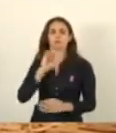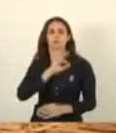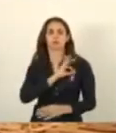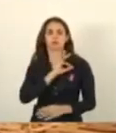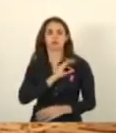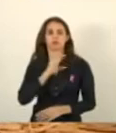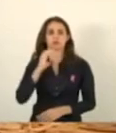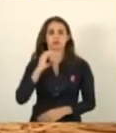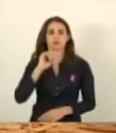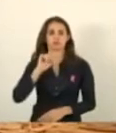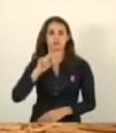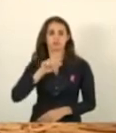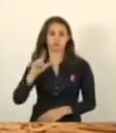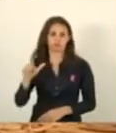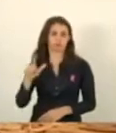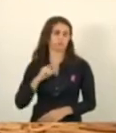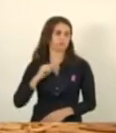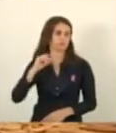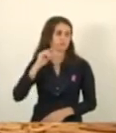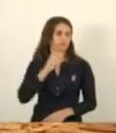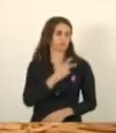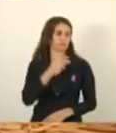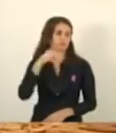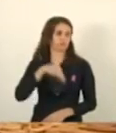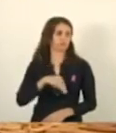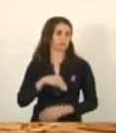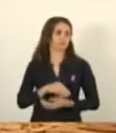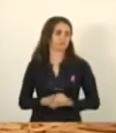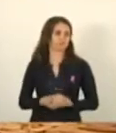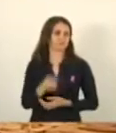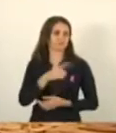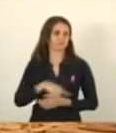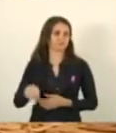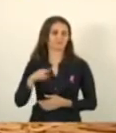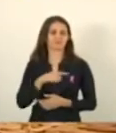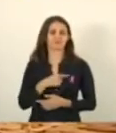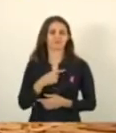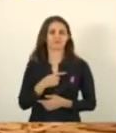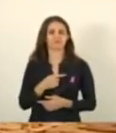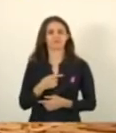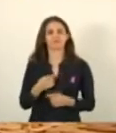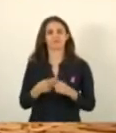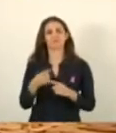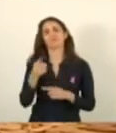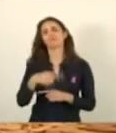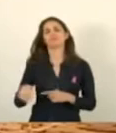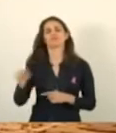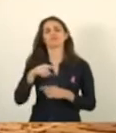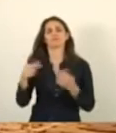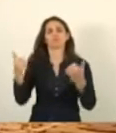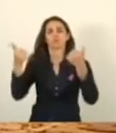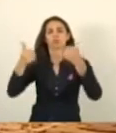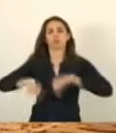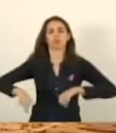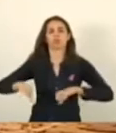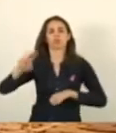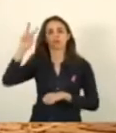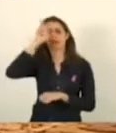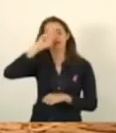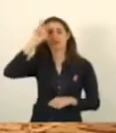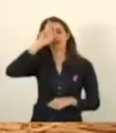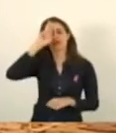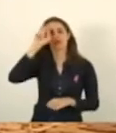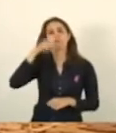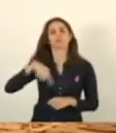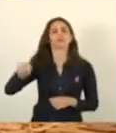Civil e à nossa Polícia Militar. Ataque mesmo, tentando desmoralizar toda a história